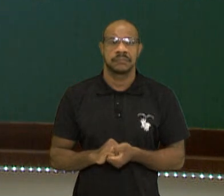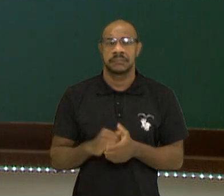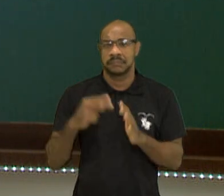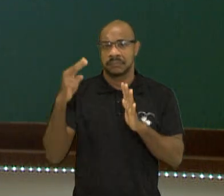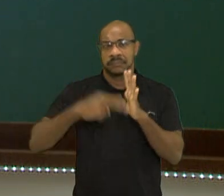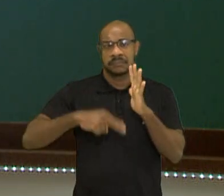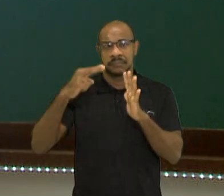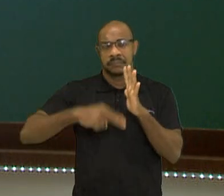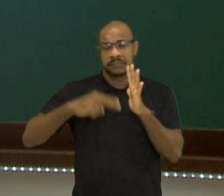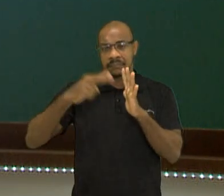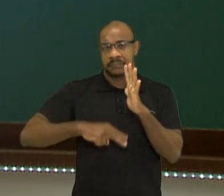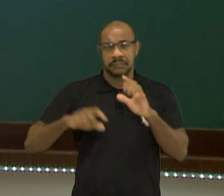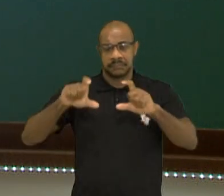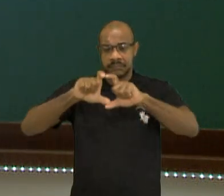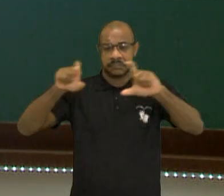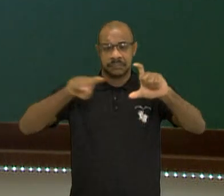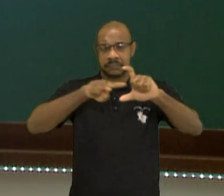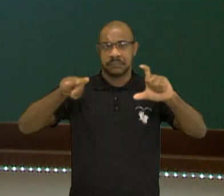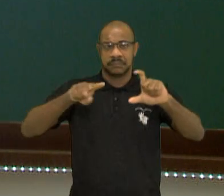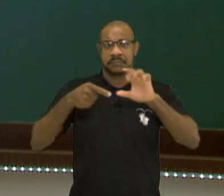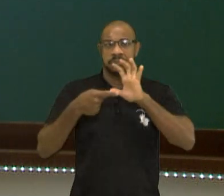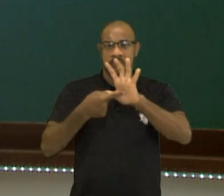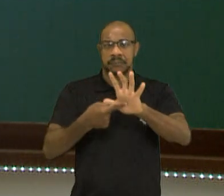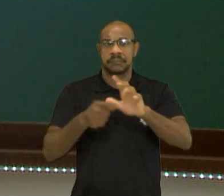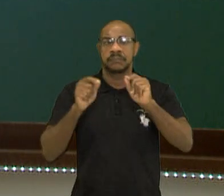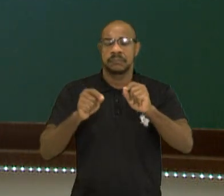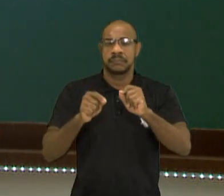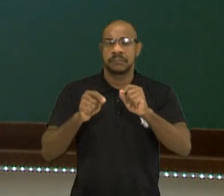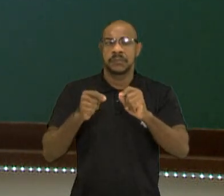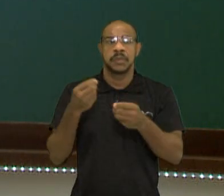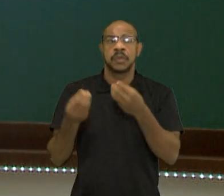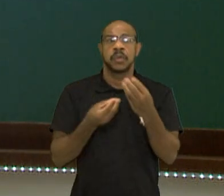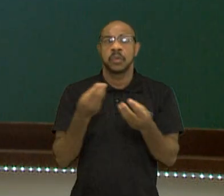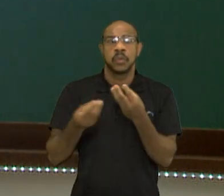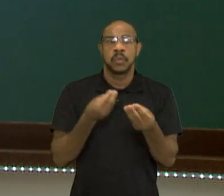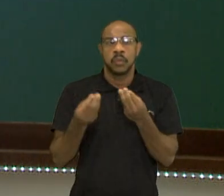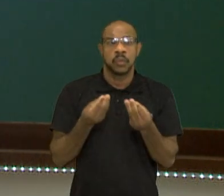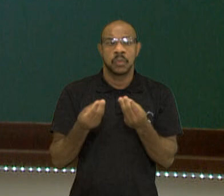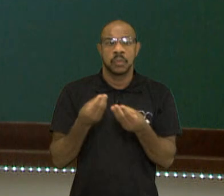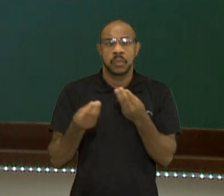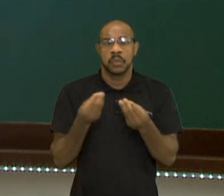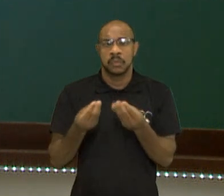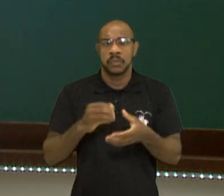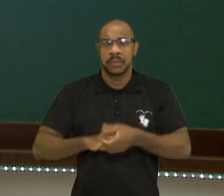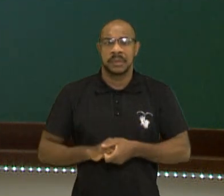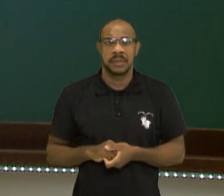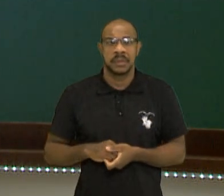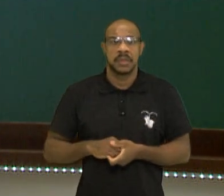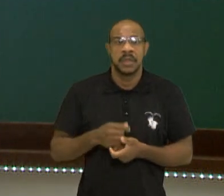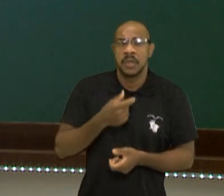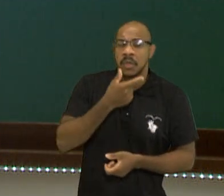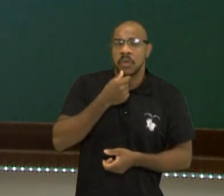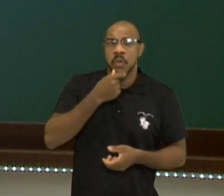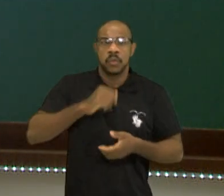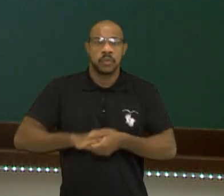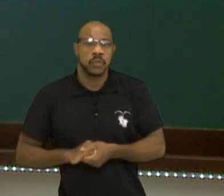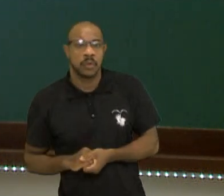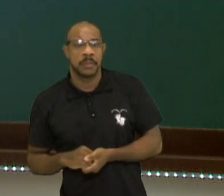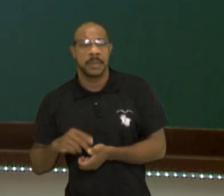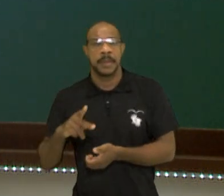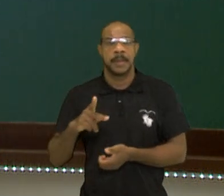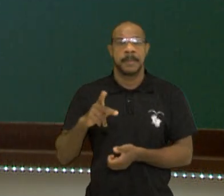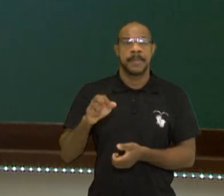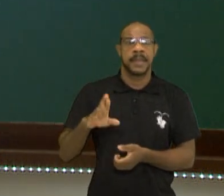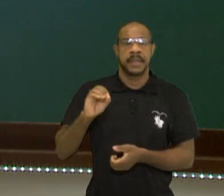Leia o seguinte trecho que revela a visão de Pero Vaz de Caminha sobre o início da